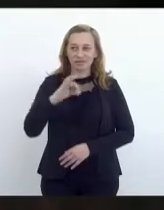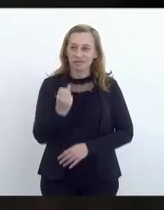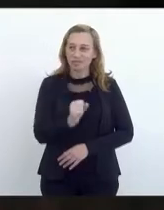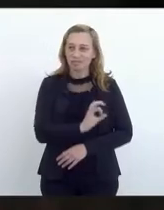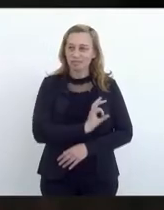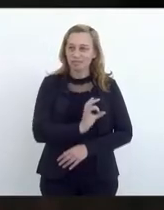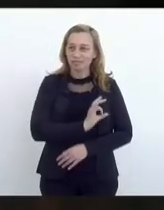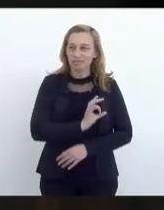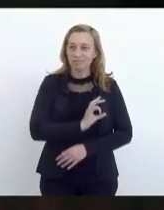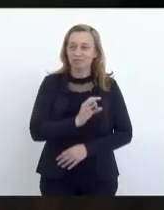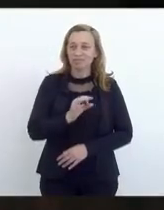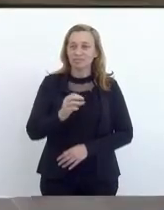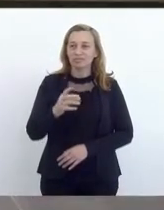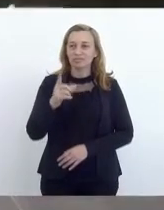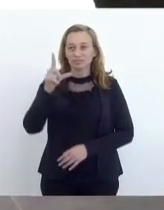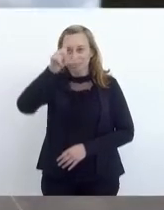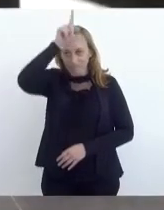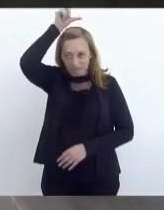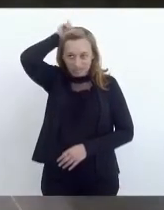Luiz.